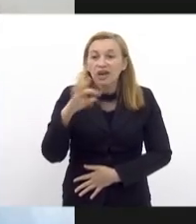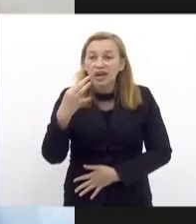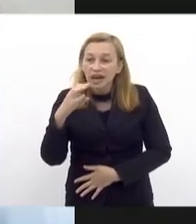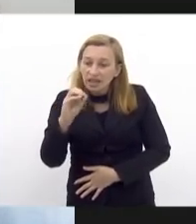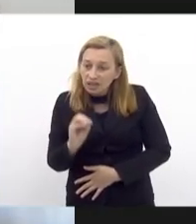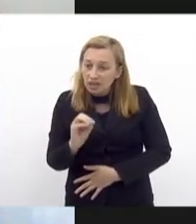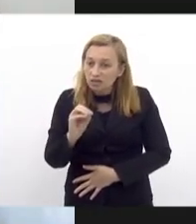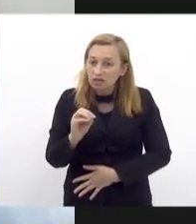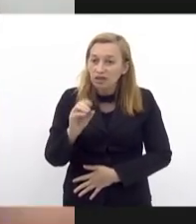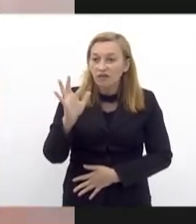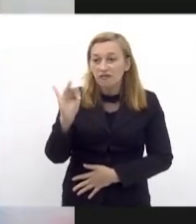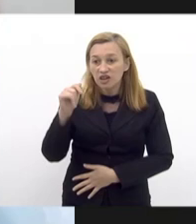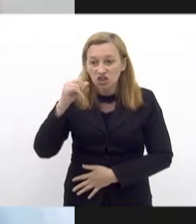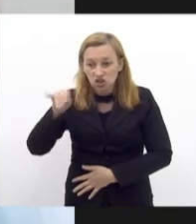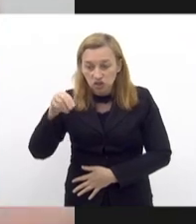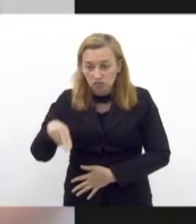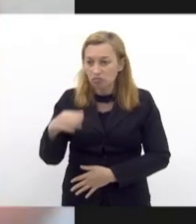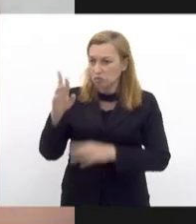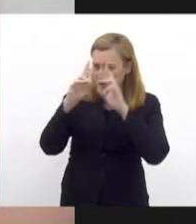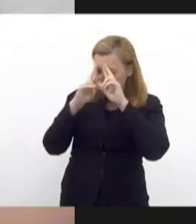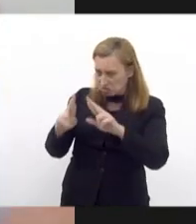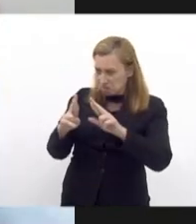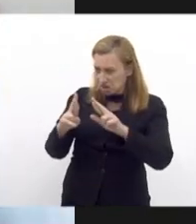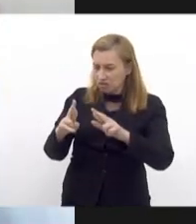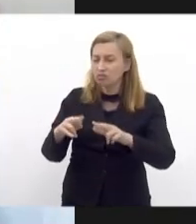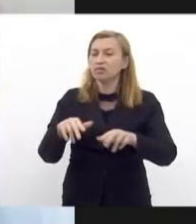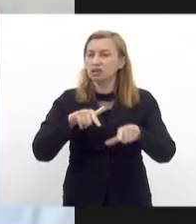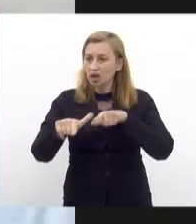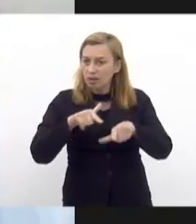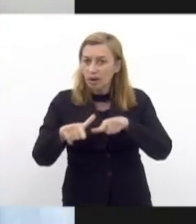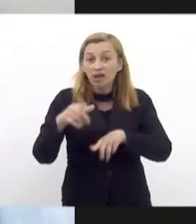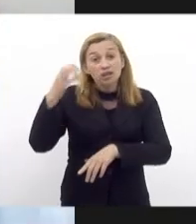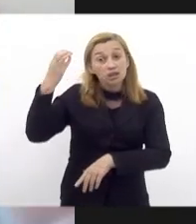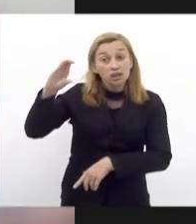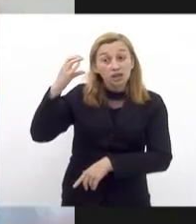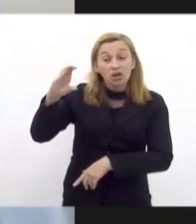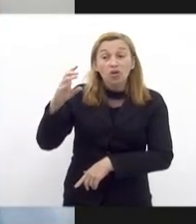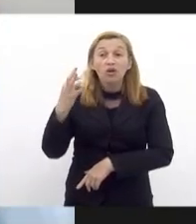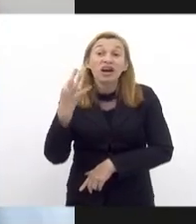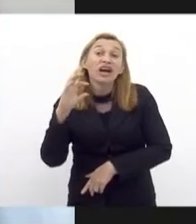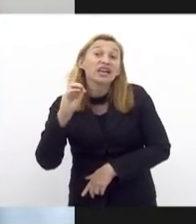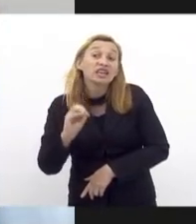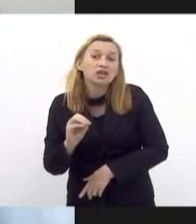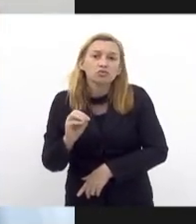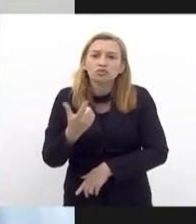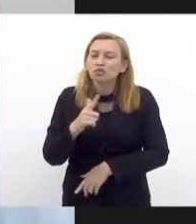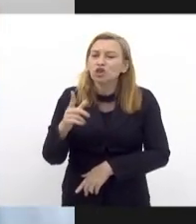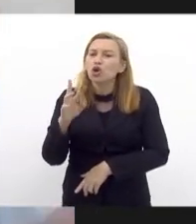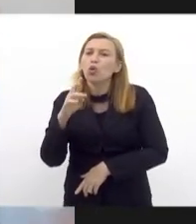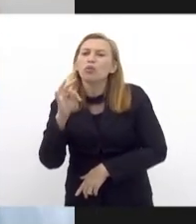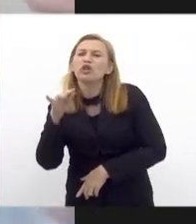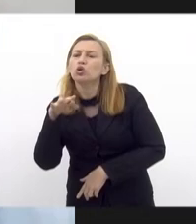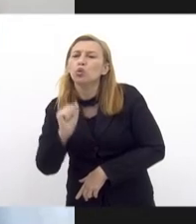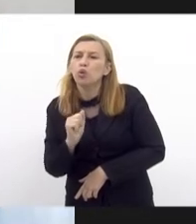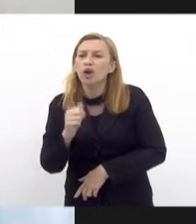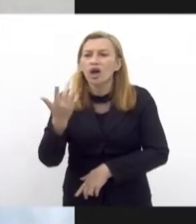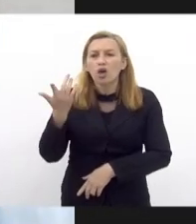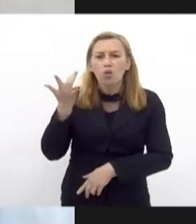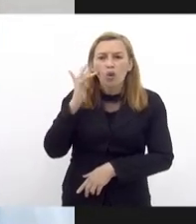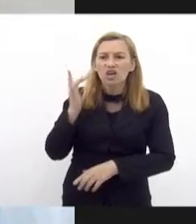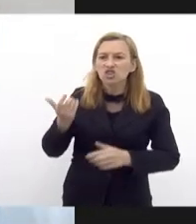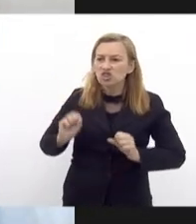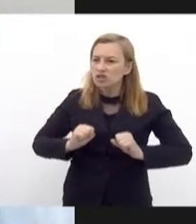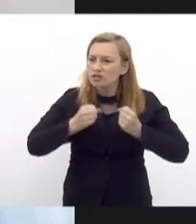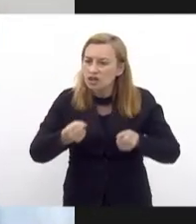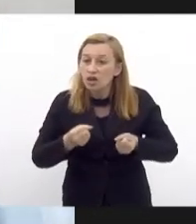da Feijão. Tenho o maior respeito, gosto do Caetano, temos muito trabalho em Niterói. Ô, Caetano, não há nenhuma ruptura. Eu acho que defender o